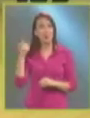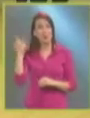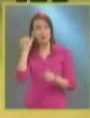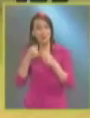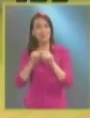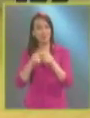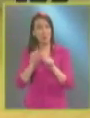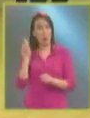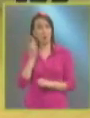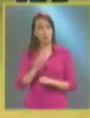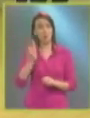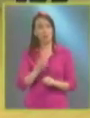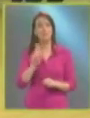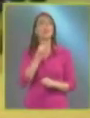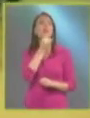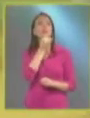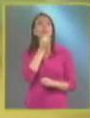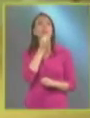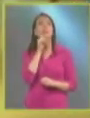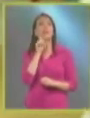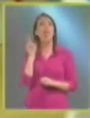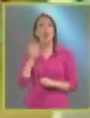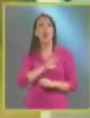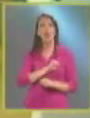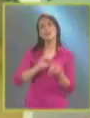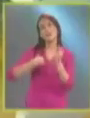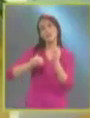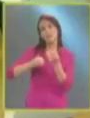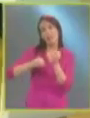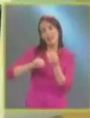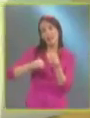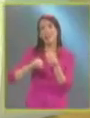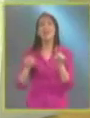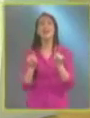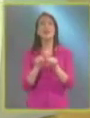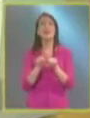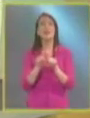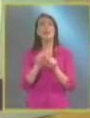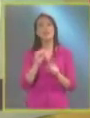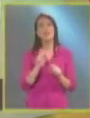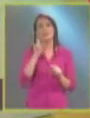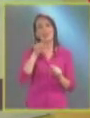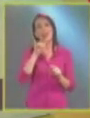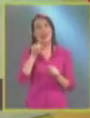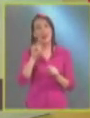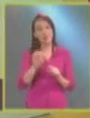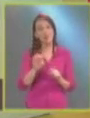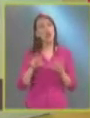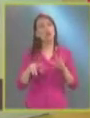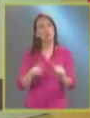você usa? Por exemplo, eu gosto do MSN e gosto do Skype aí também. Aí vai pela tecla,